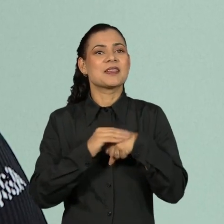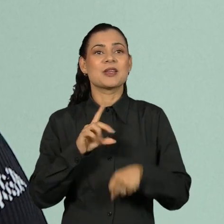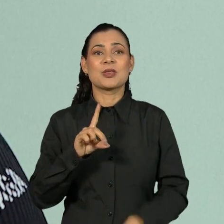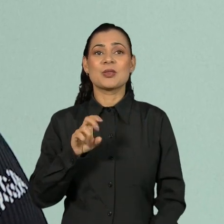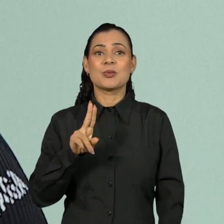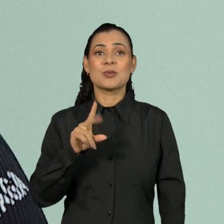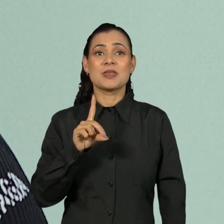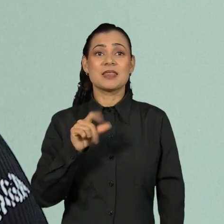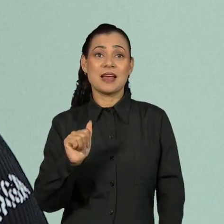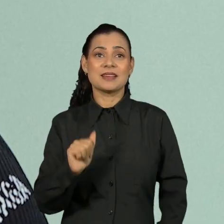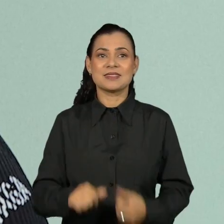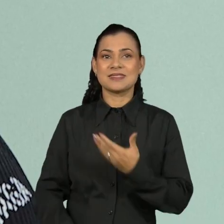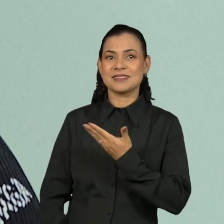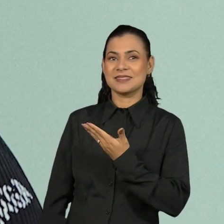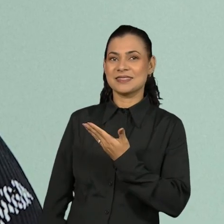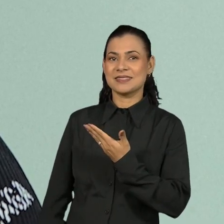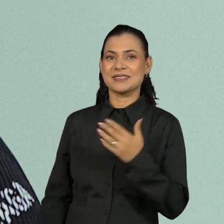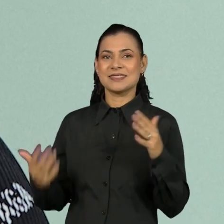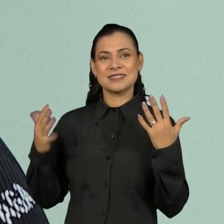Beat.